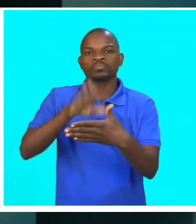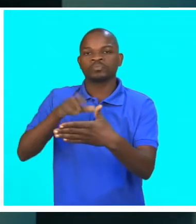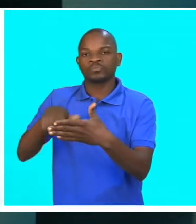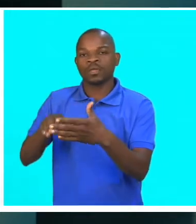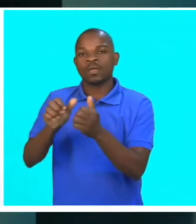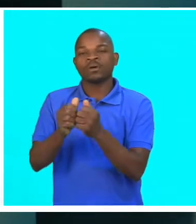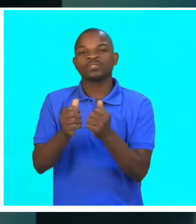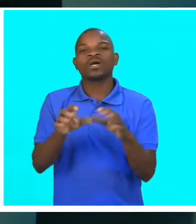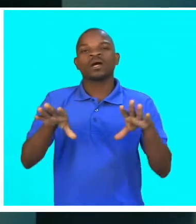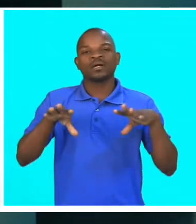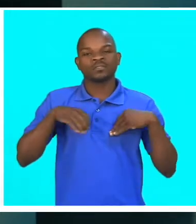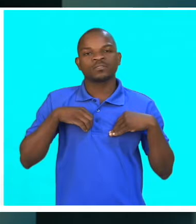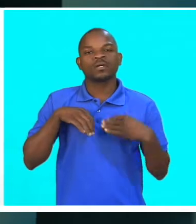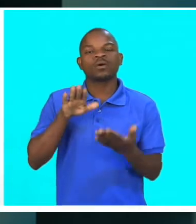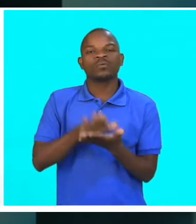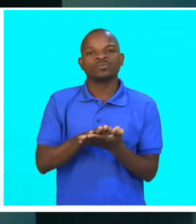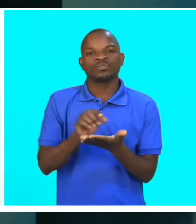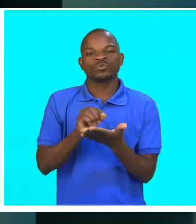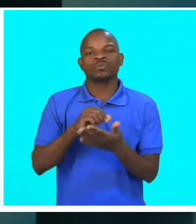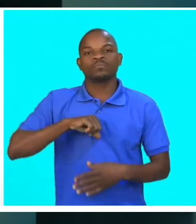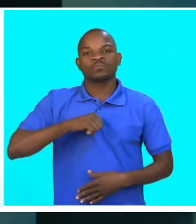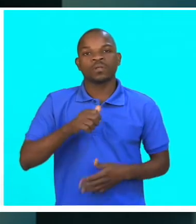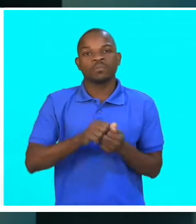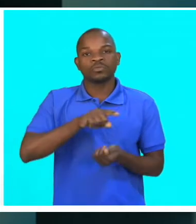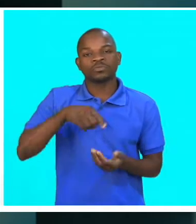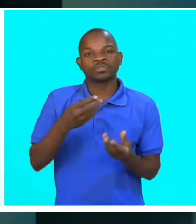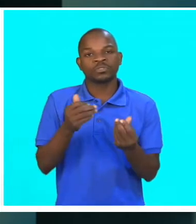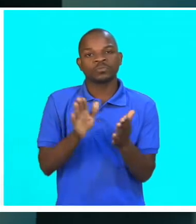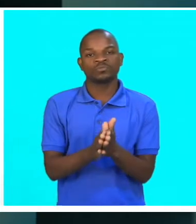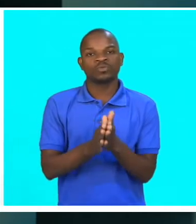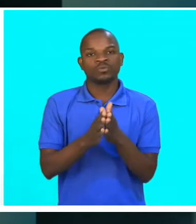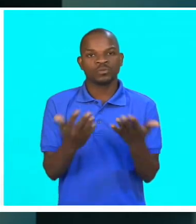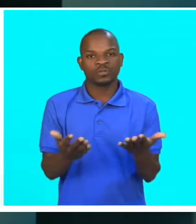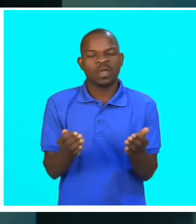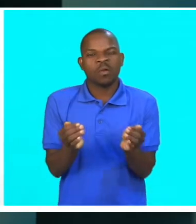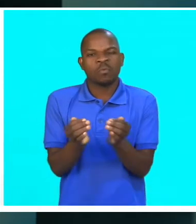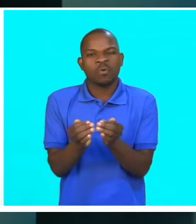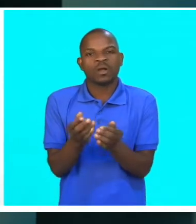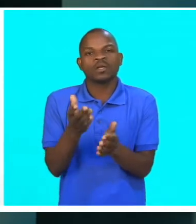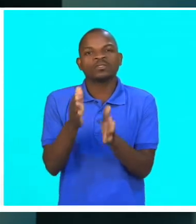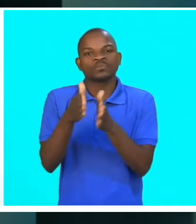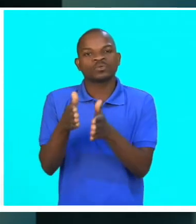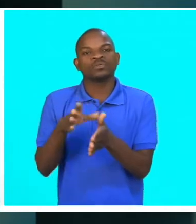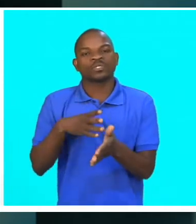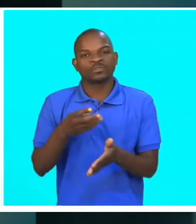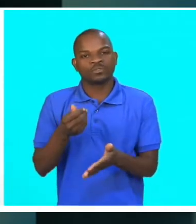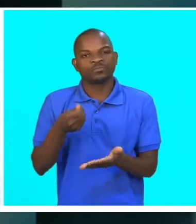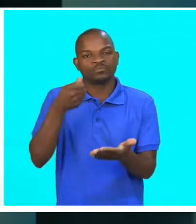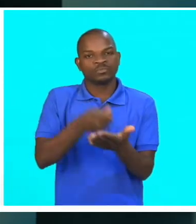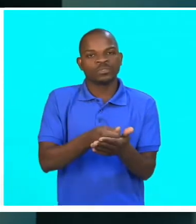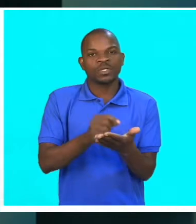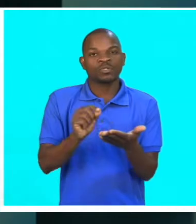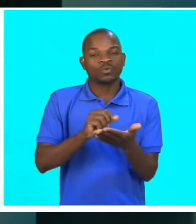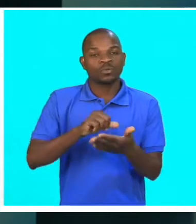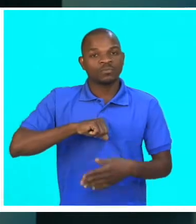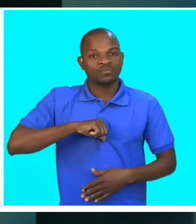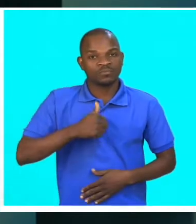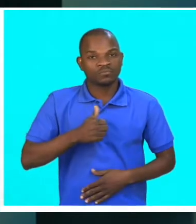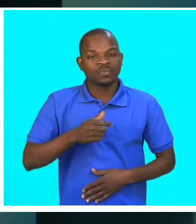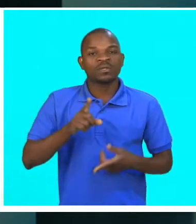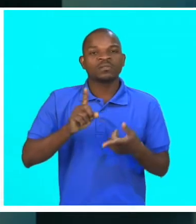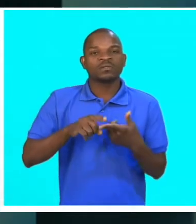não estão lá. Aceitam sim muitas escolas privadas, mas quantos de nós têm dinheiro para pagar uma escola privada? São poucas pessoas que conseguem pagar uma